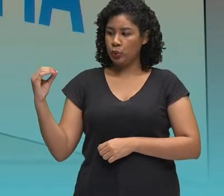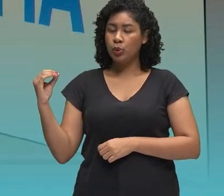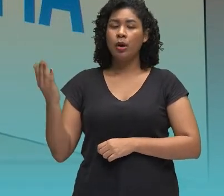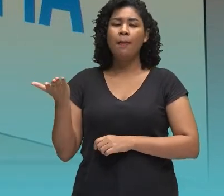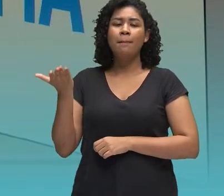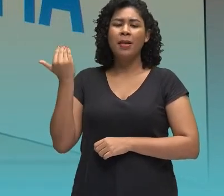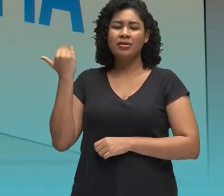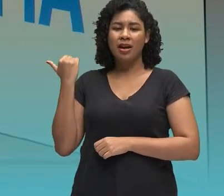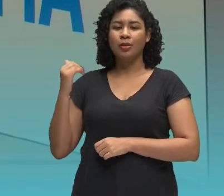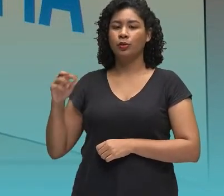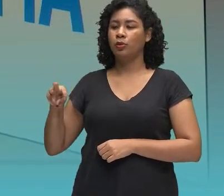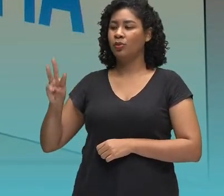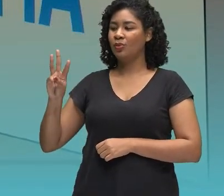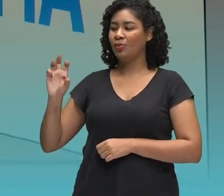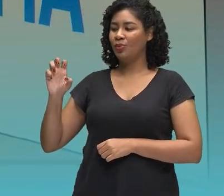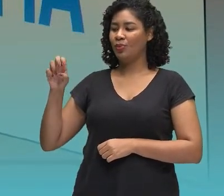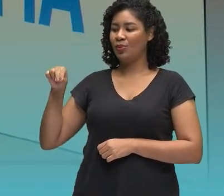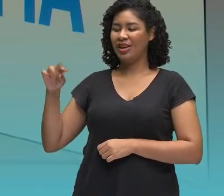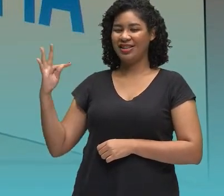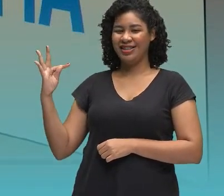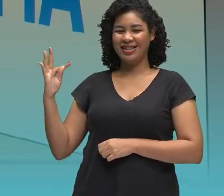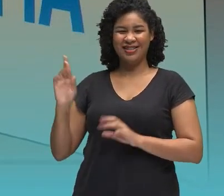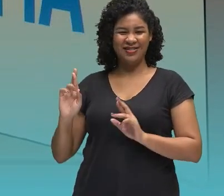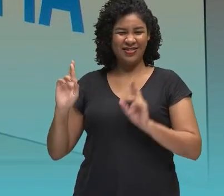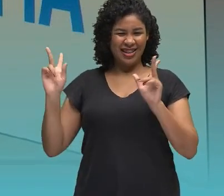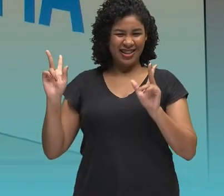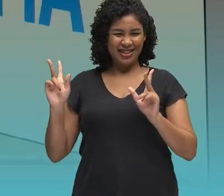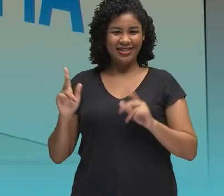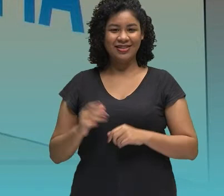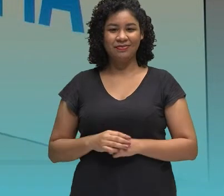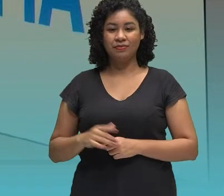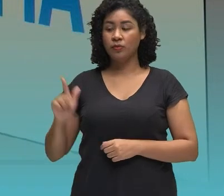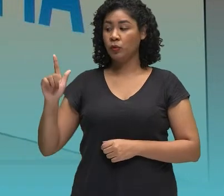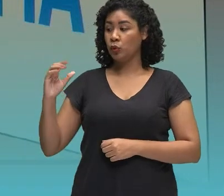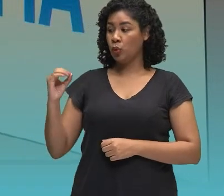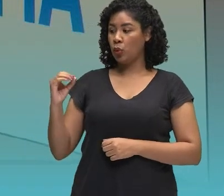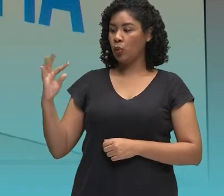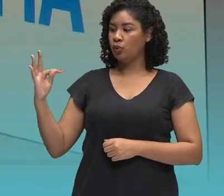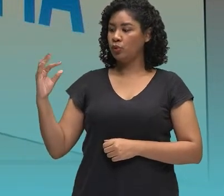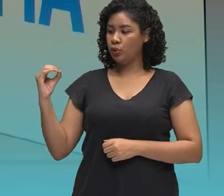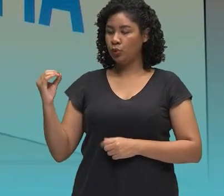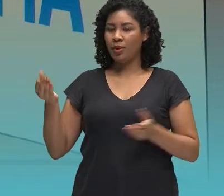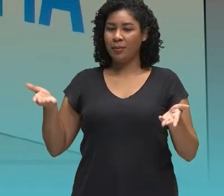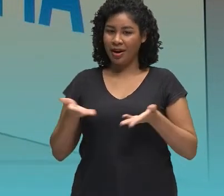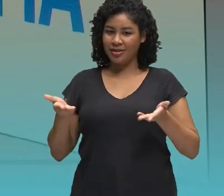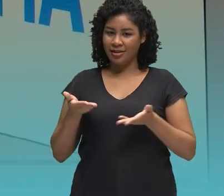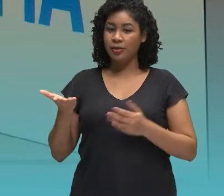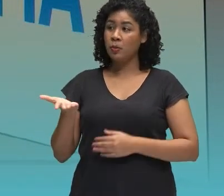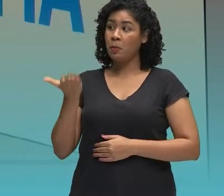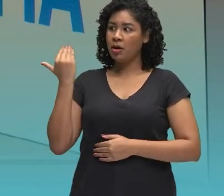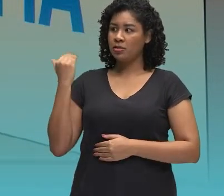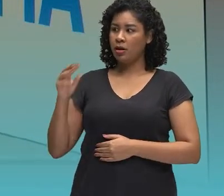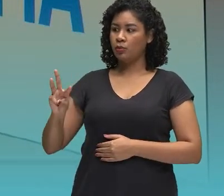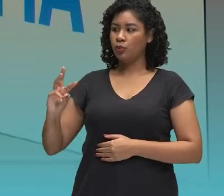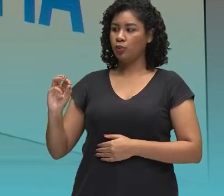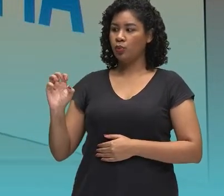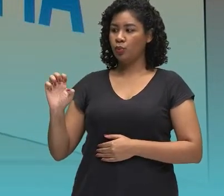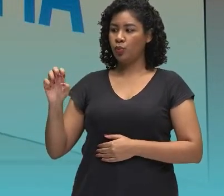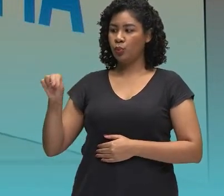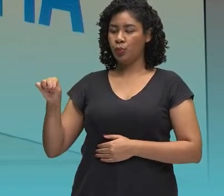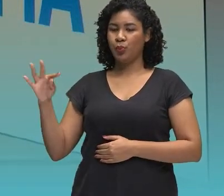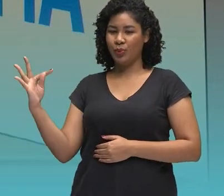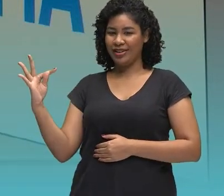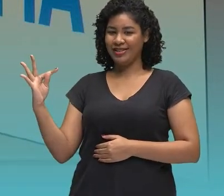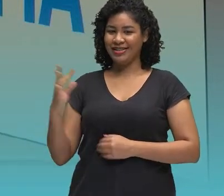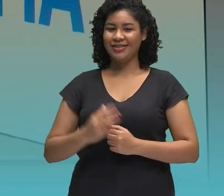como é bem diferente, né? O verbo go, ir para, a forma dele passado é went. Eu fui. Tudo